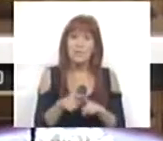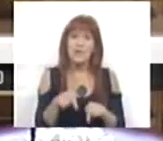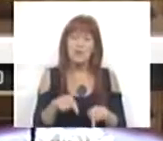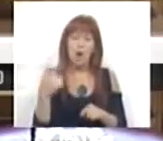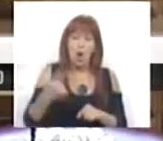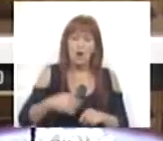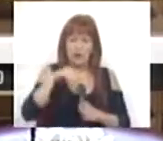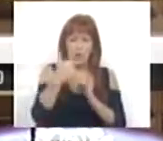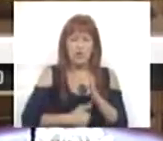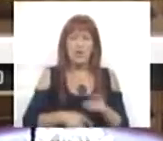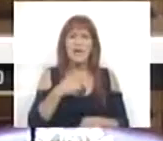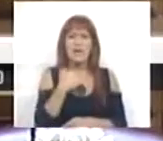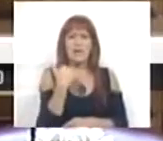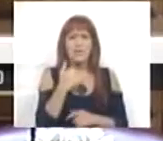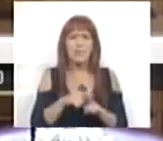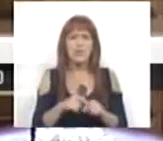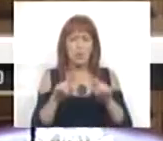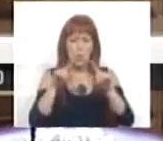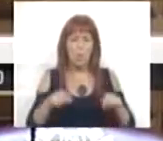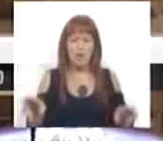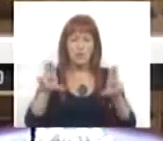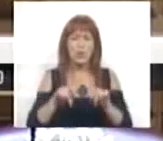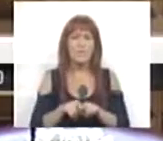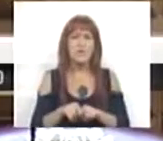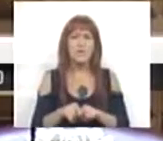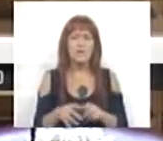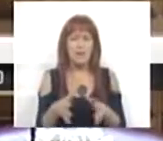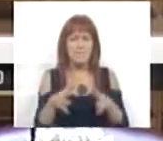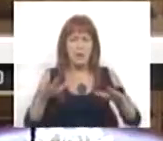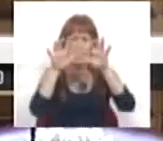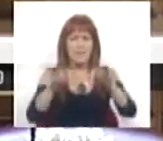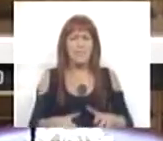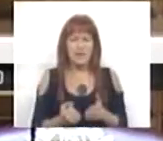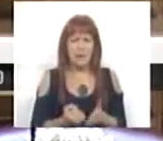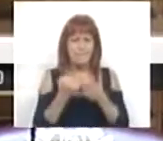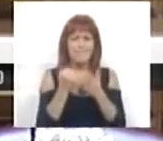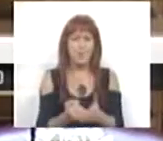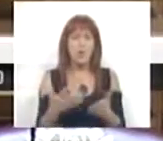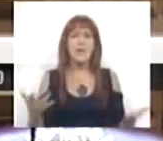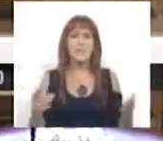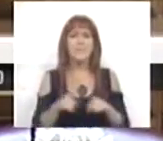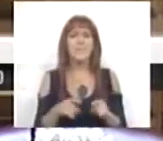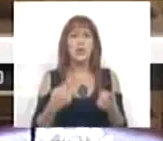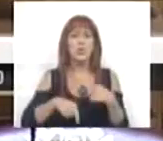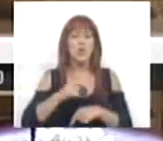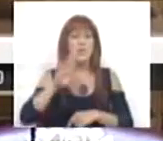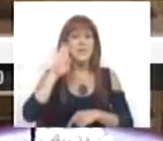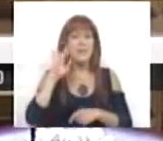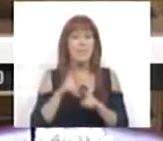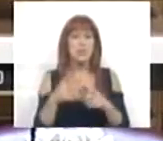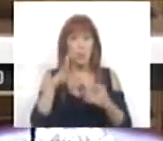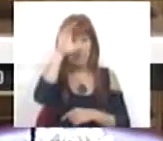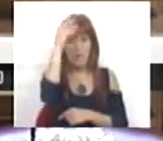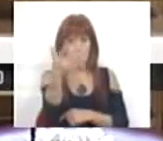constitucional. Felizmente temos um quadro novo, assente numa maioria parlamentar, e todos nós sabemos que o